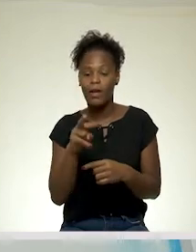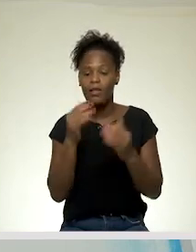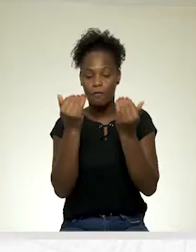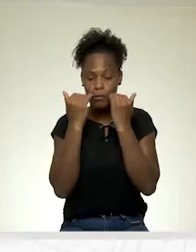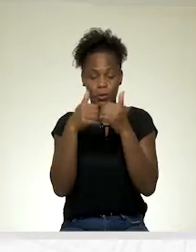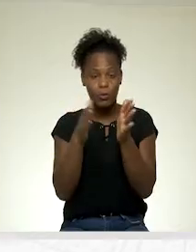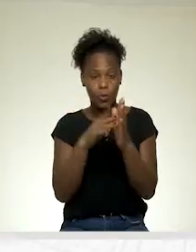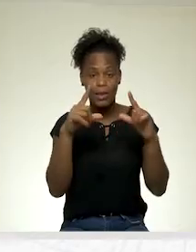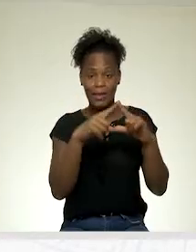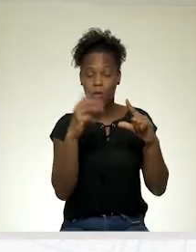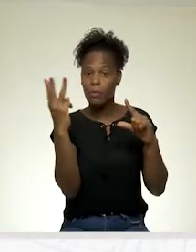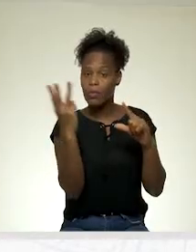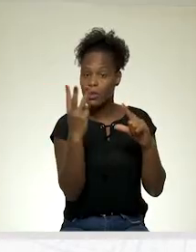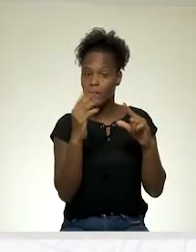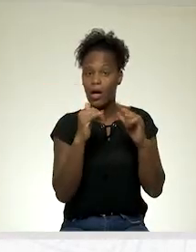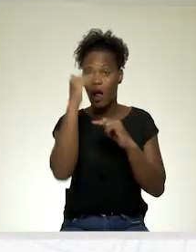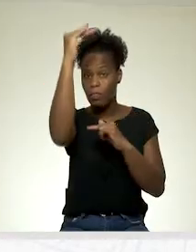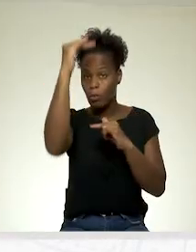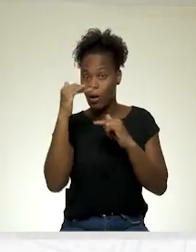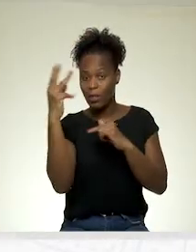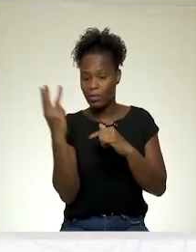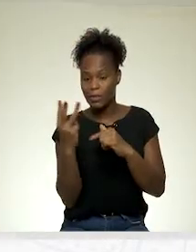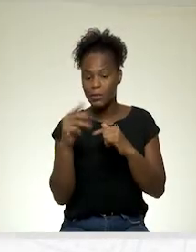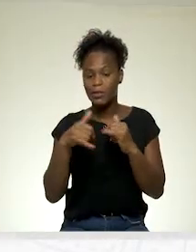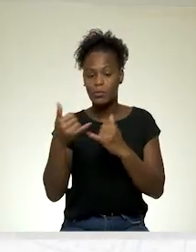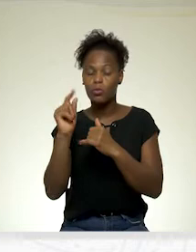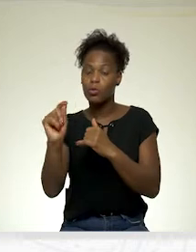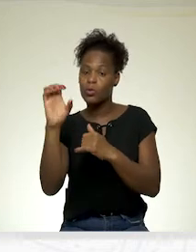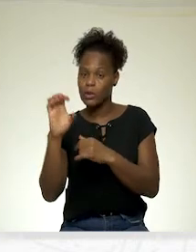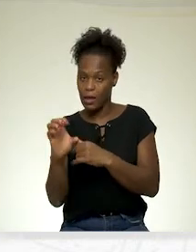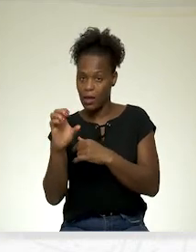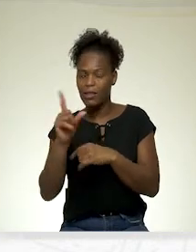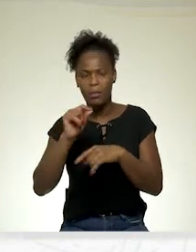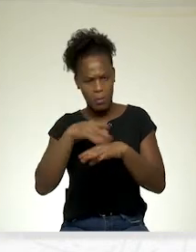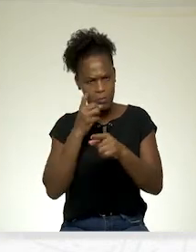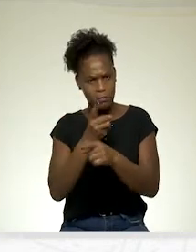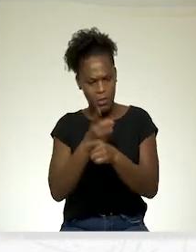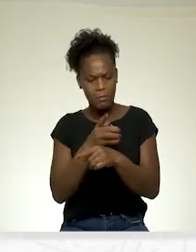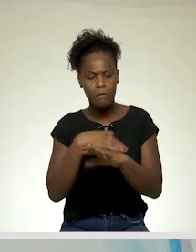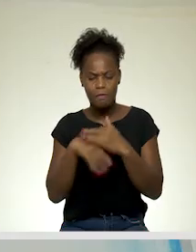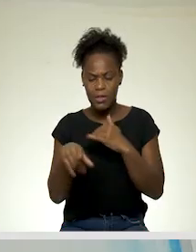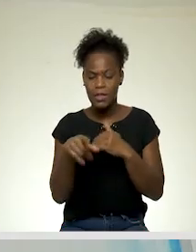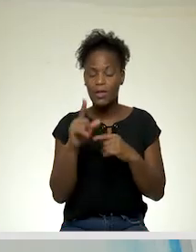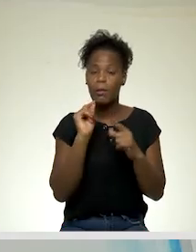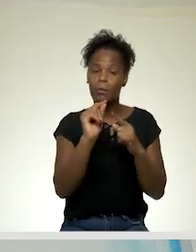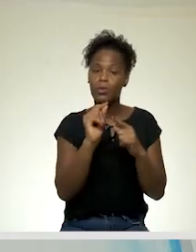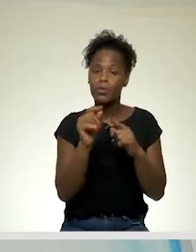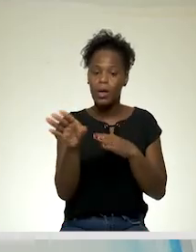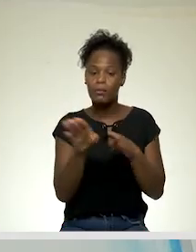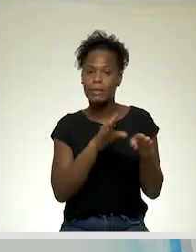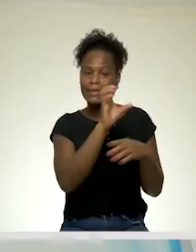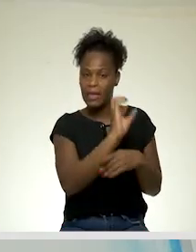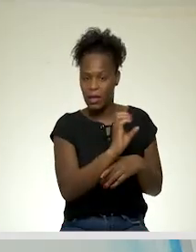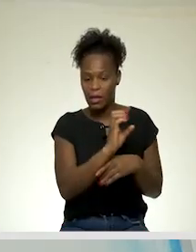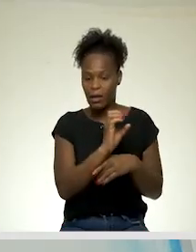todo o triângulo tem 3 alturas. Vou no ponto C, faço o mesmo procedimento. Vou tirar uma linha que sai do ponto